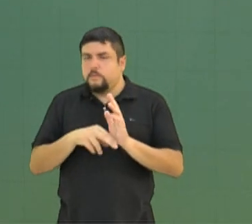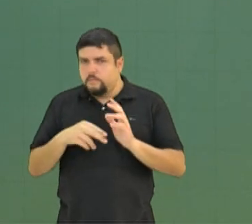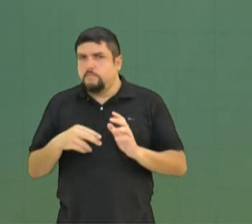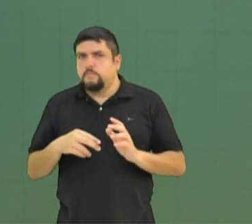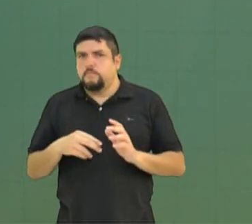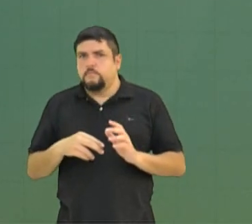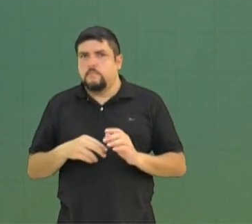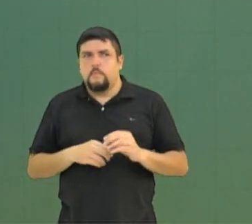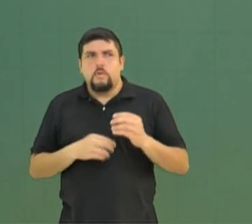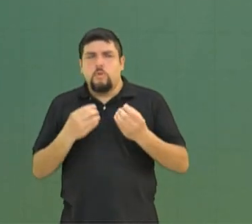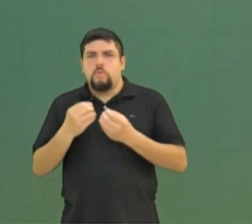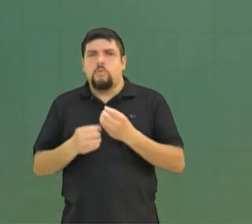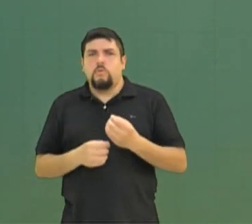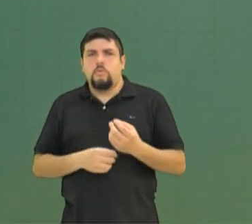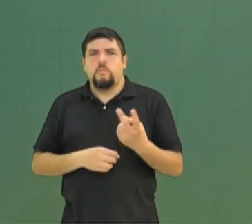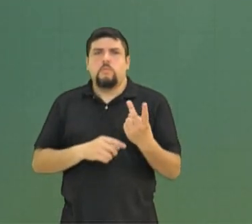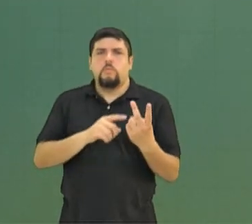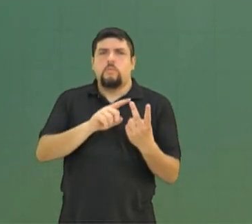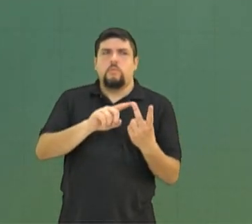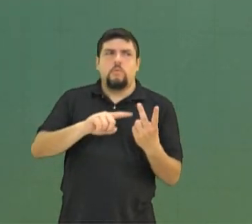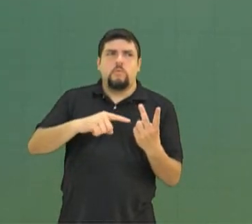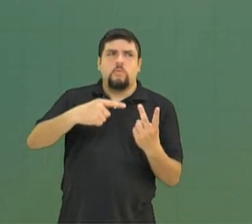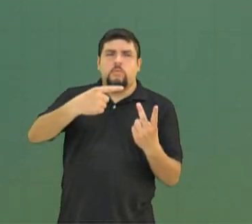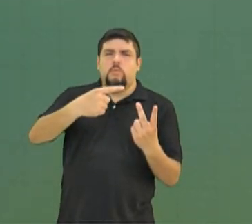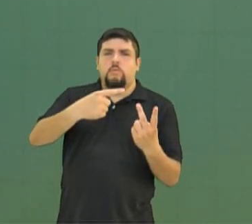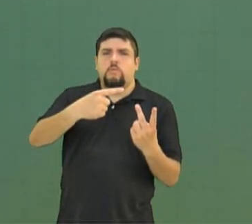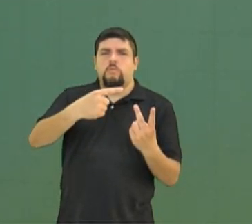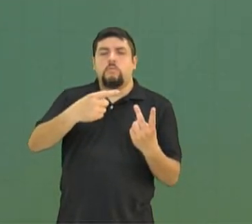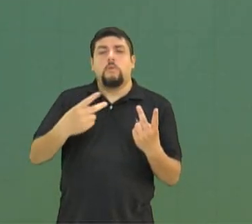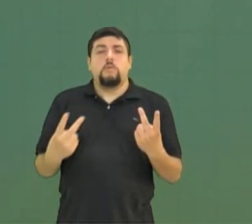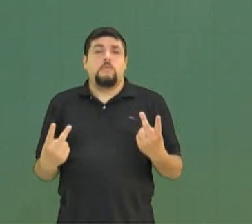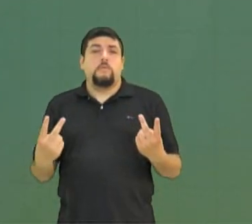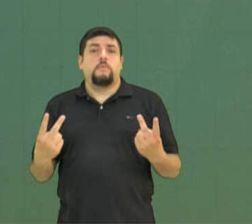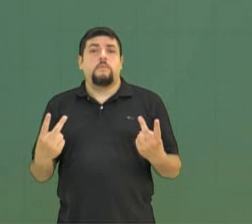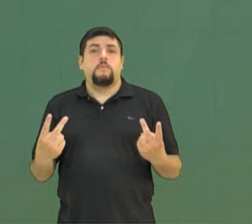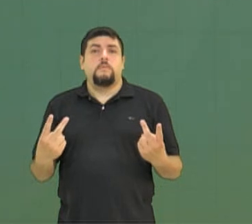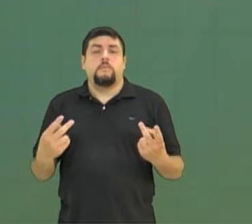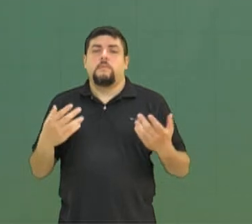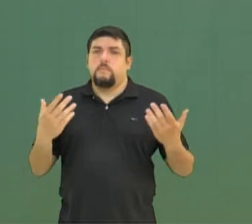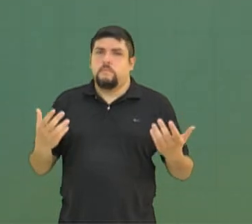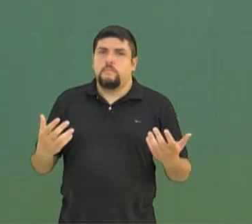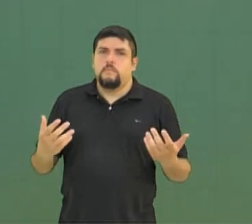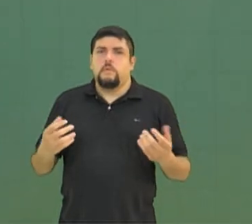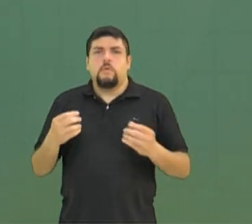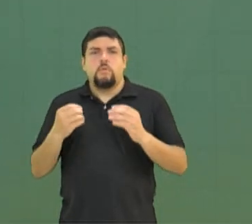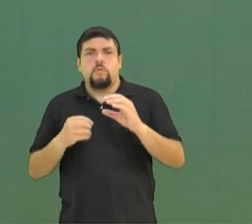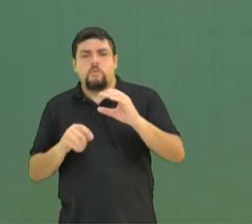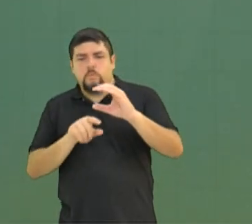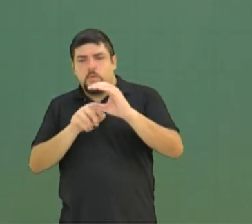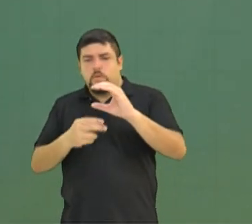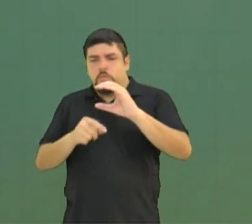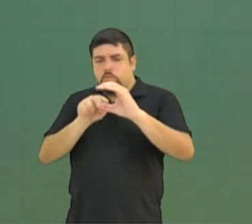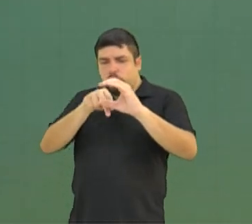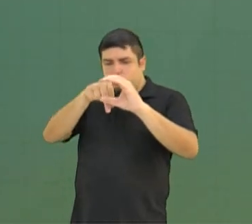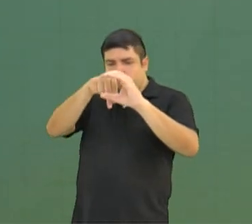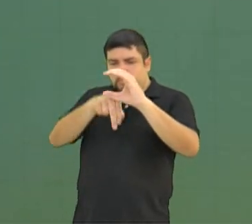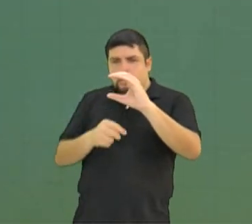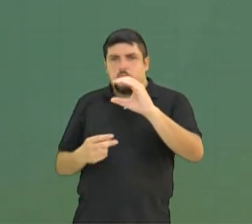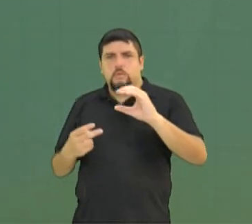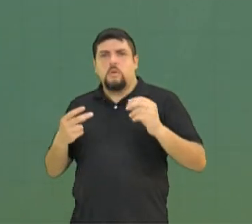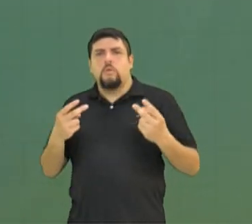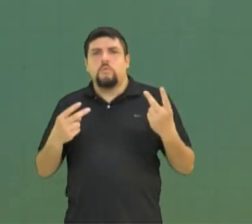2 elevado a 1 é igual a 2. Então, existem 2 isômeros